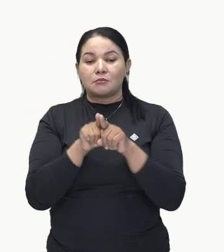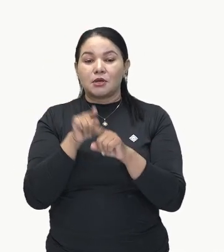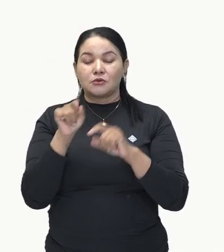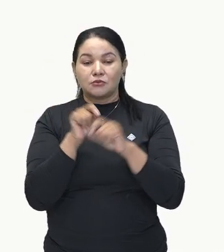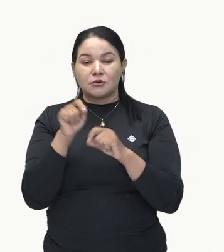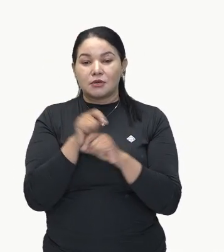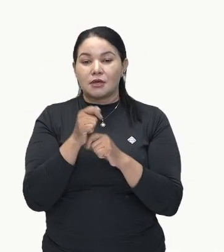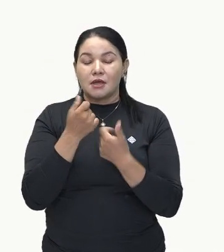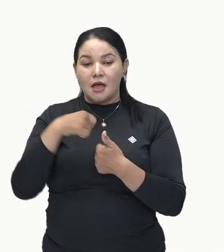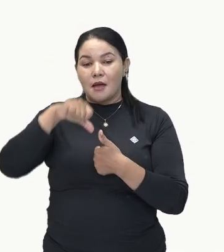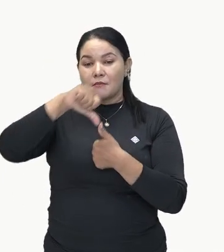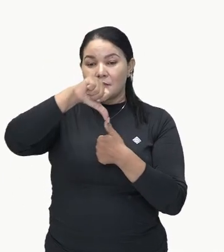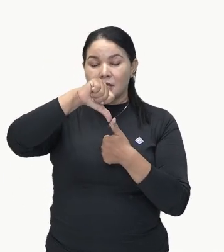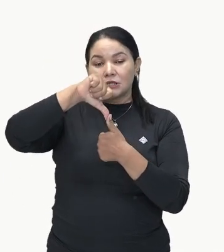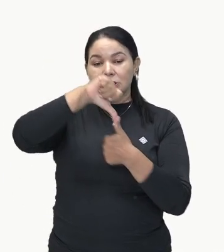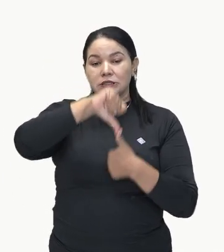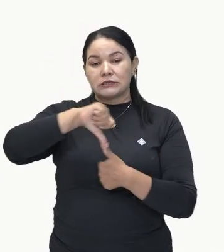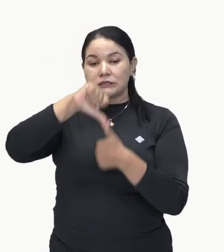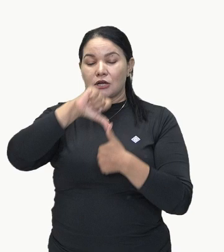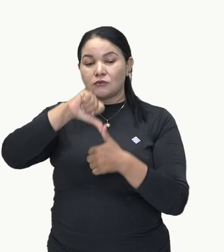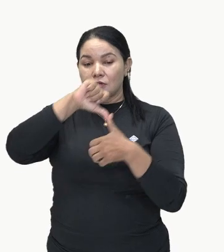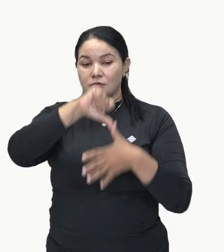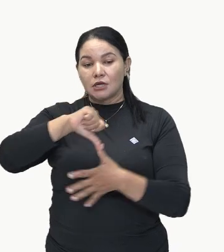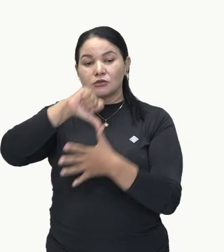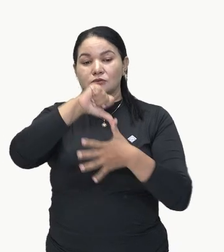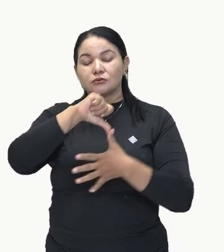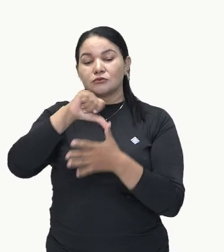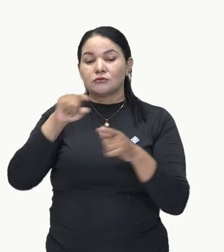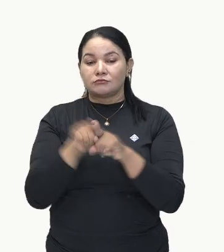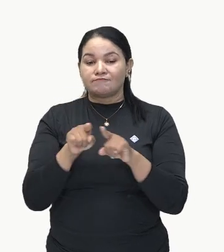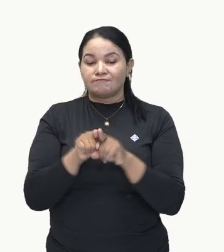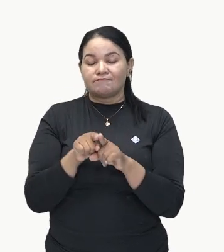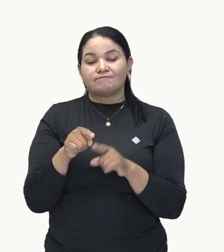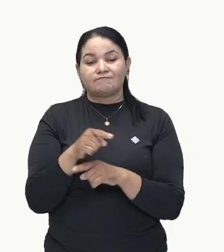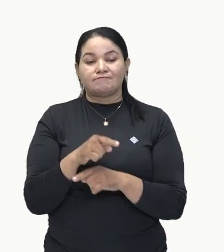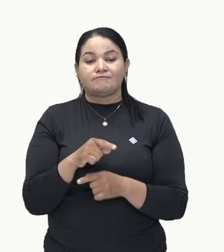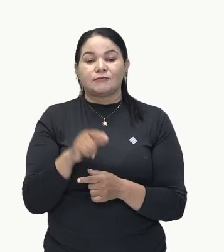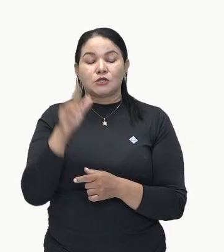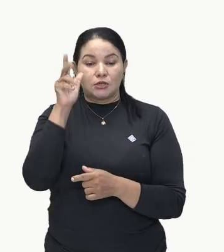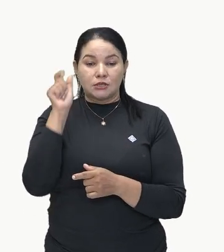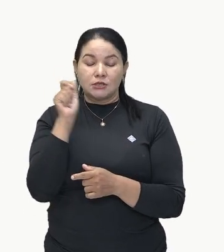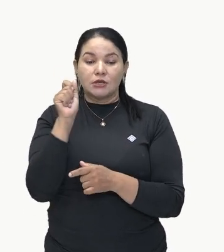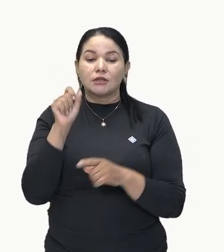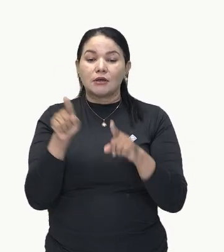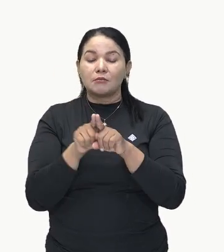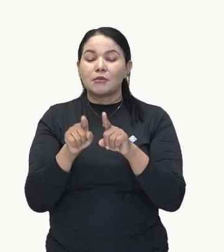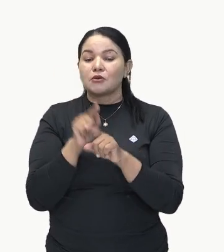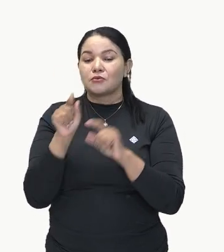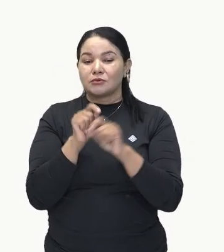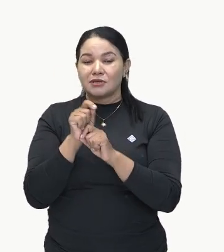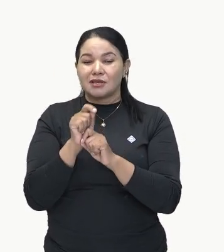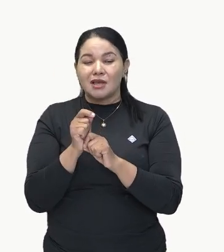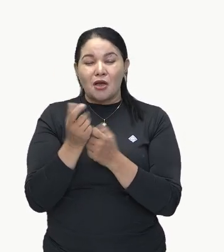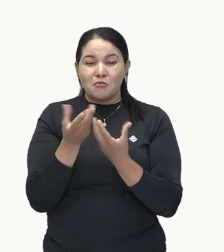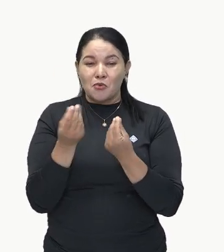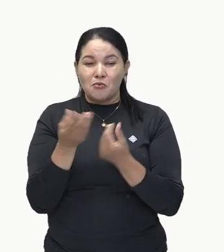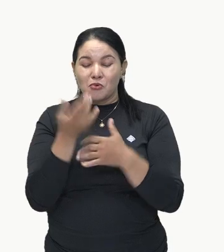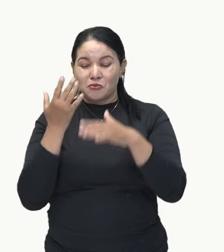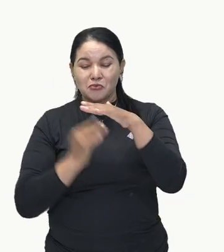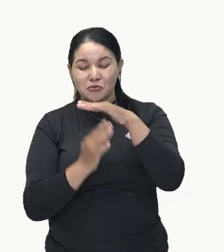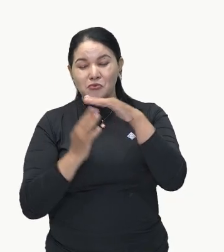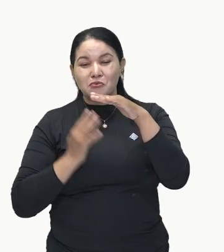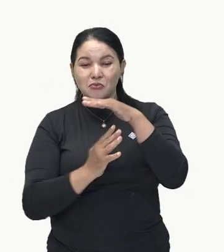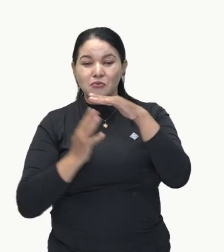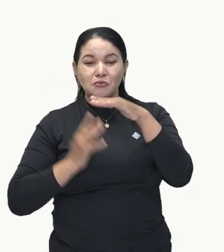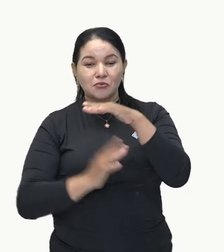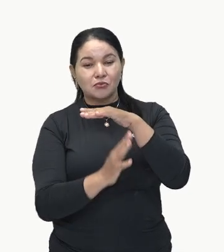América Central e América do Sul e os asiáticos, e isso aumentou também, gente, o fluxo imigratório ilegal. Por